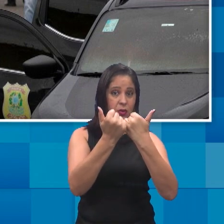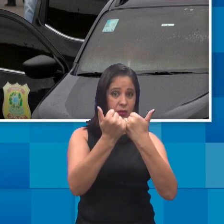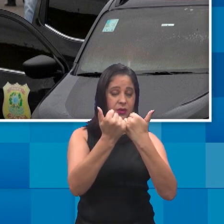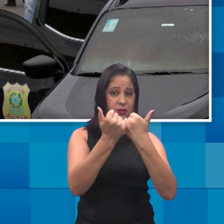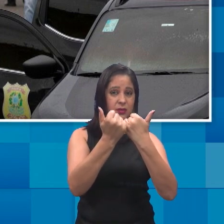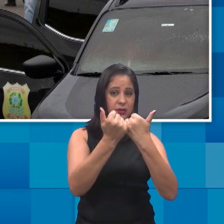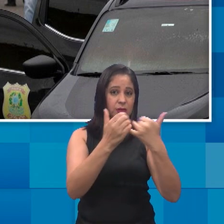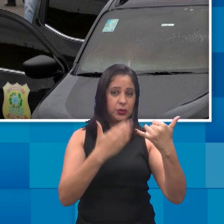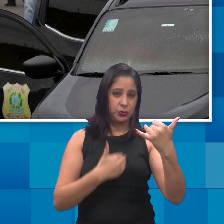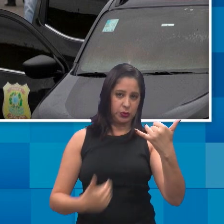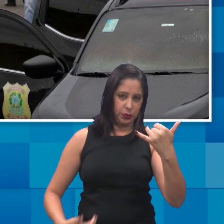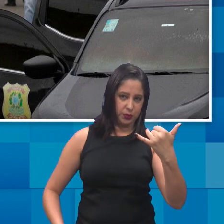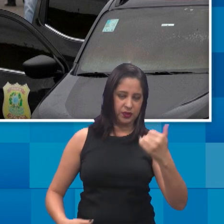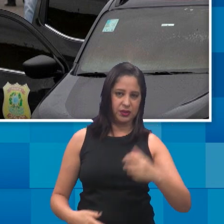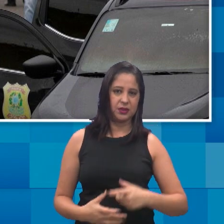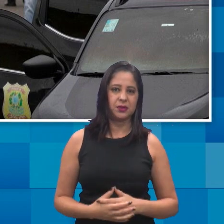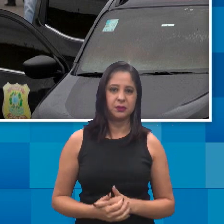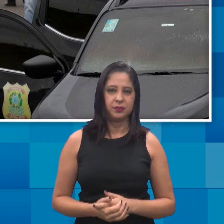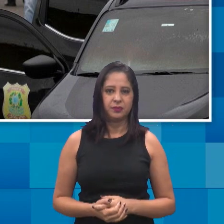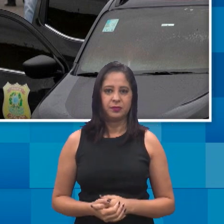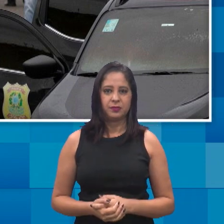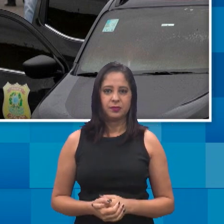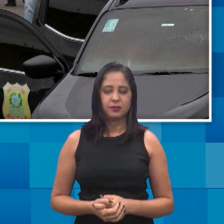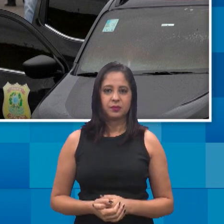do patrimônio público.